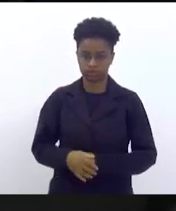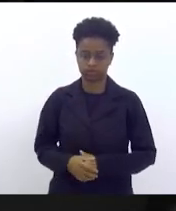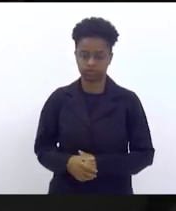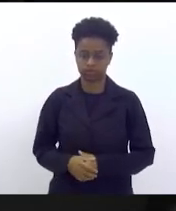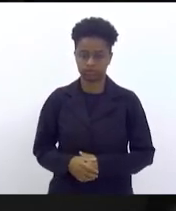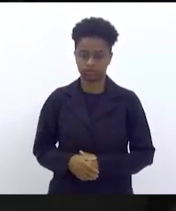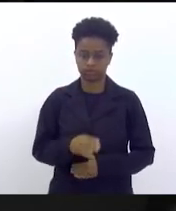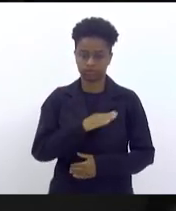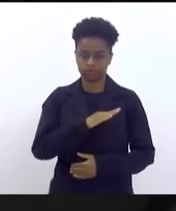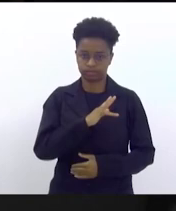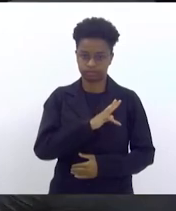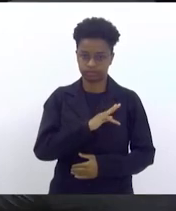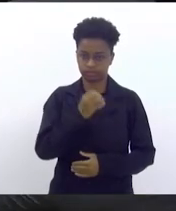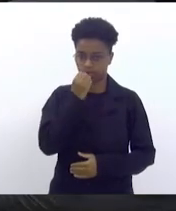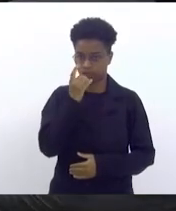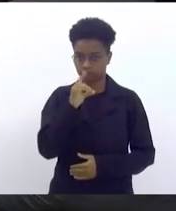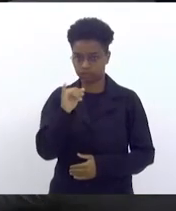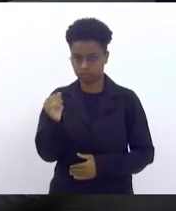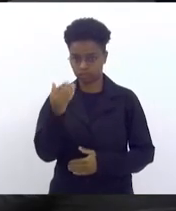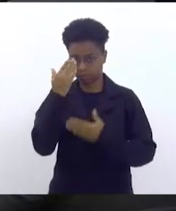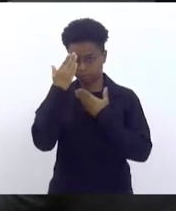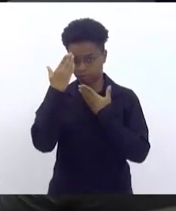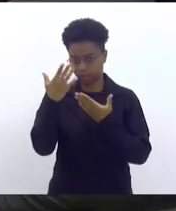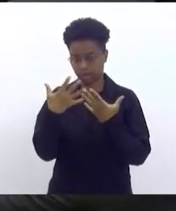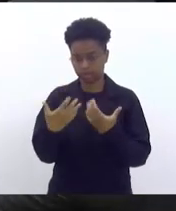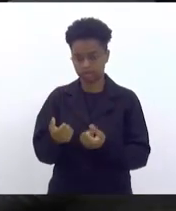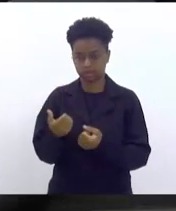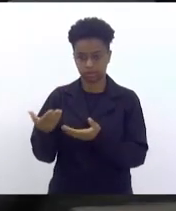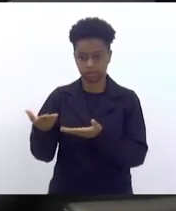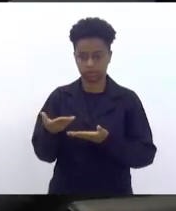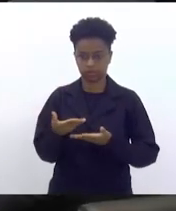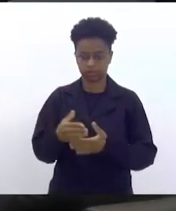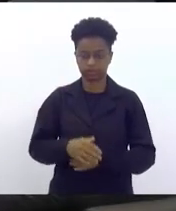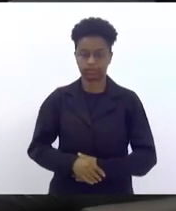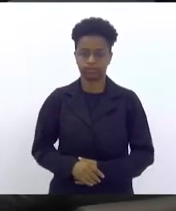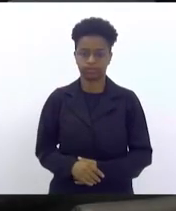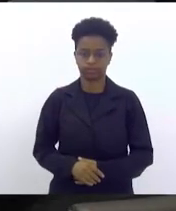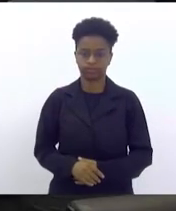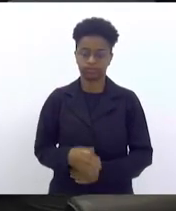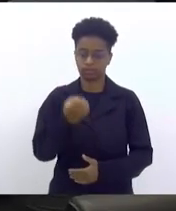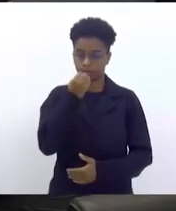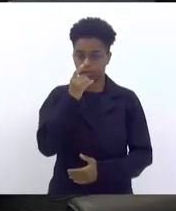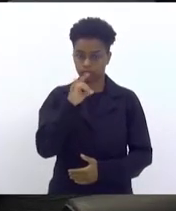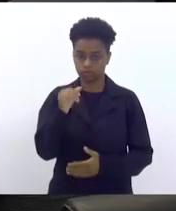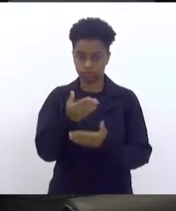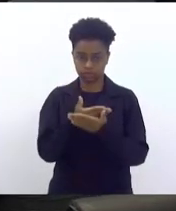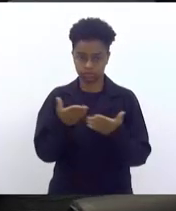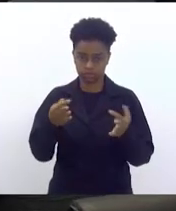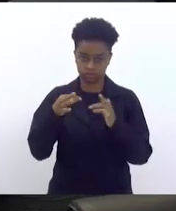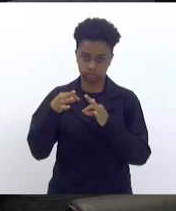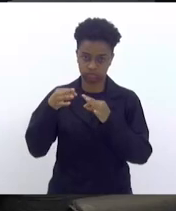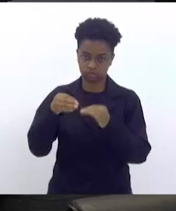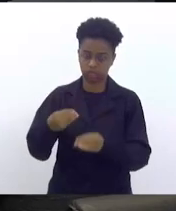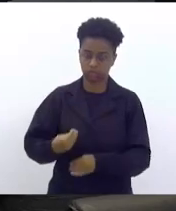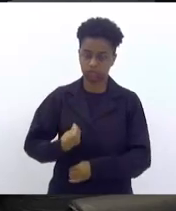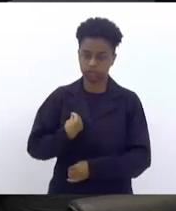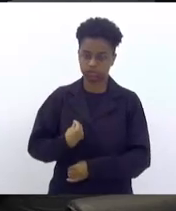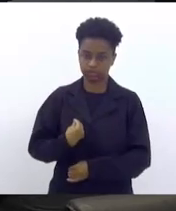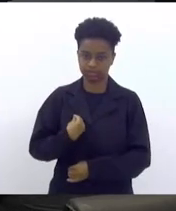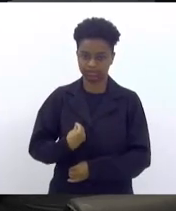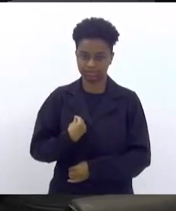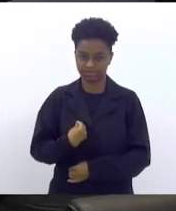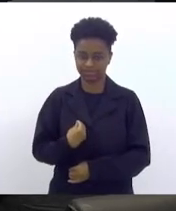na Baixada Fluminense Bom dia e obrigado por aceitar o nosso convite Bom dia a todos estão aqui presentes